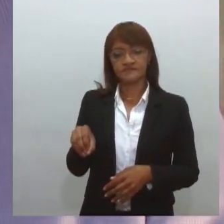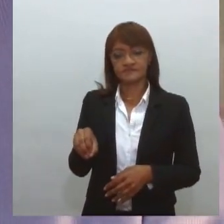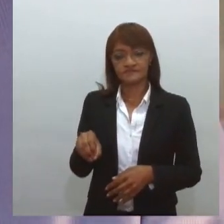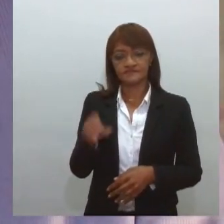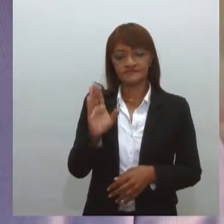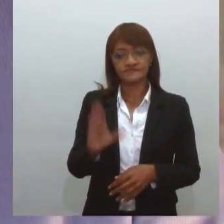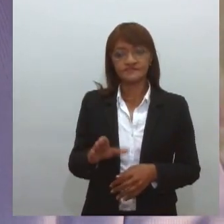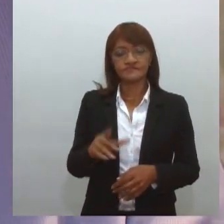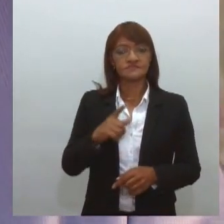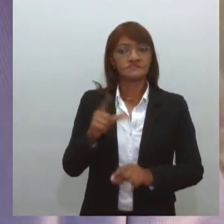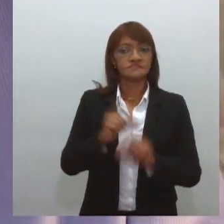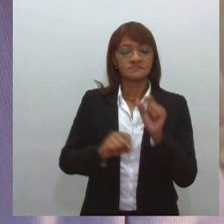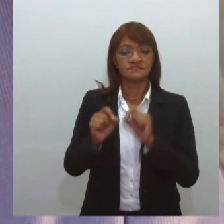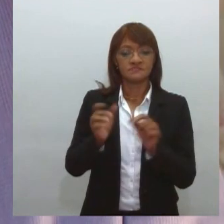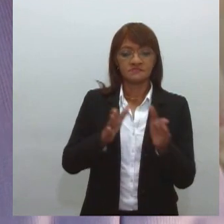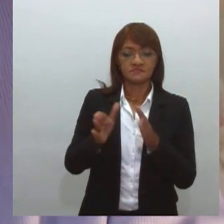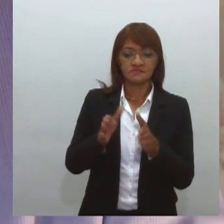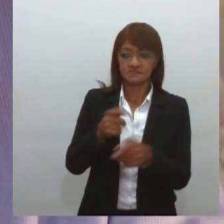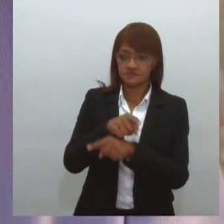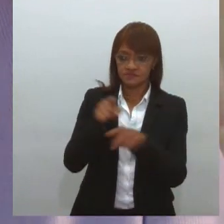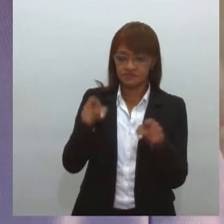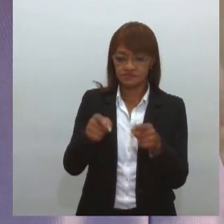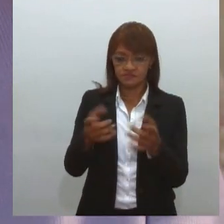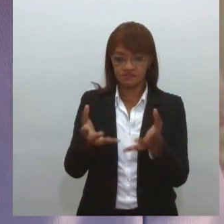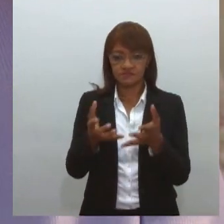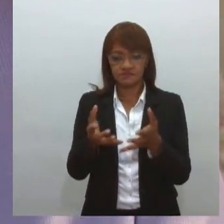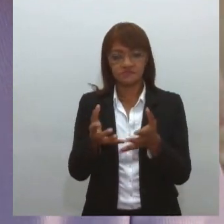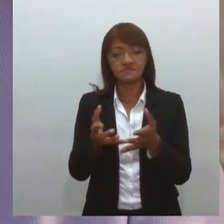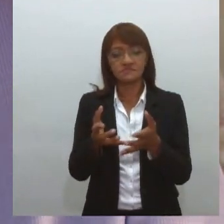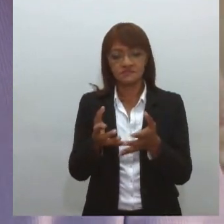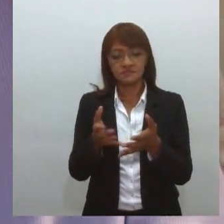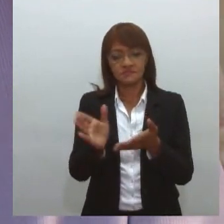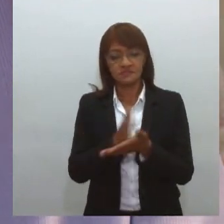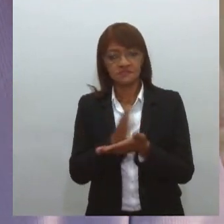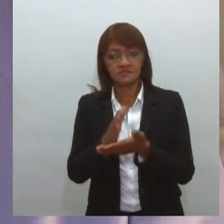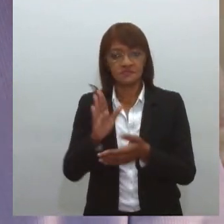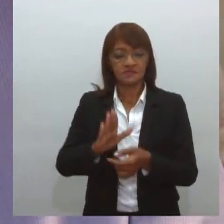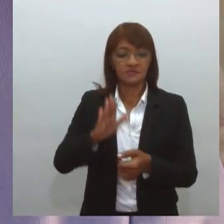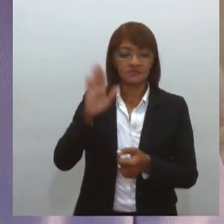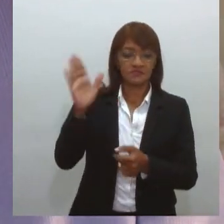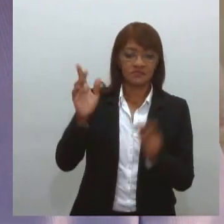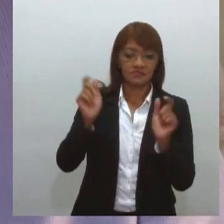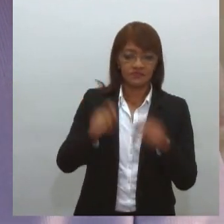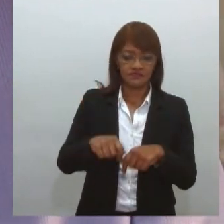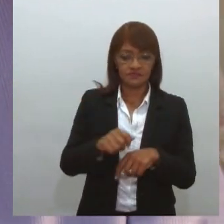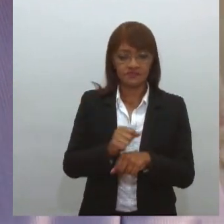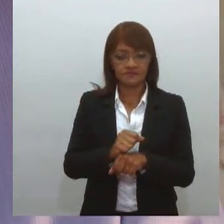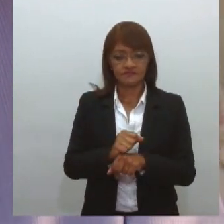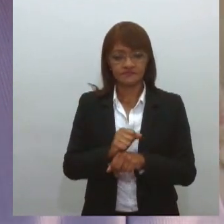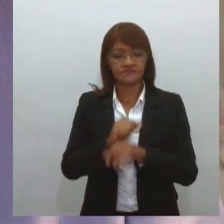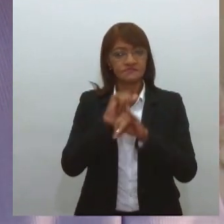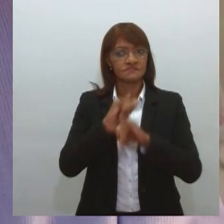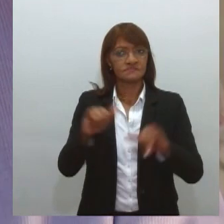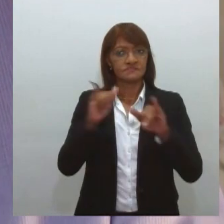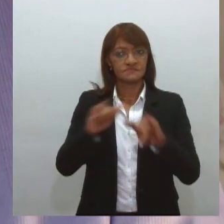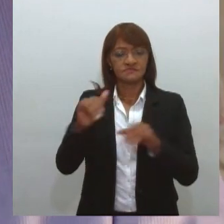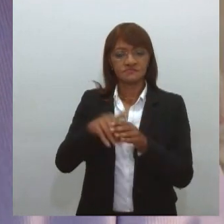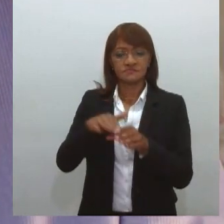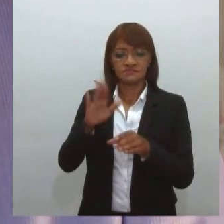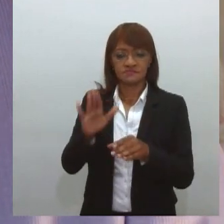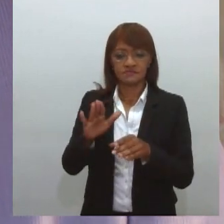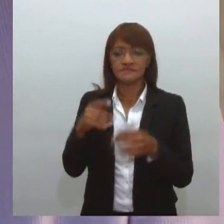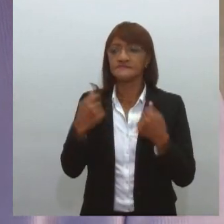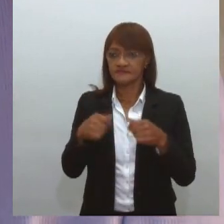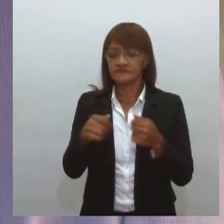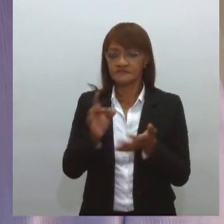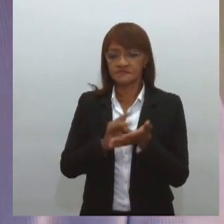e aqueles que têm alguma intenção de concorrer, de participar, seja fazendo a propaganda eleitoral, seja lá o que for, deve realmente